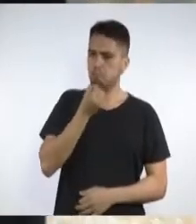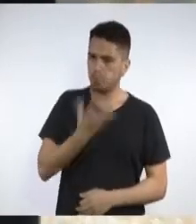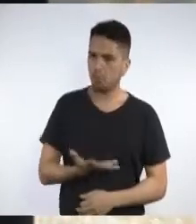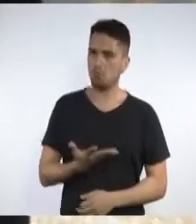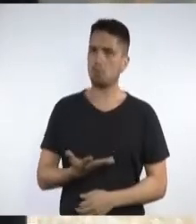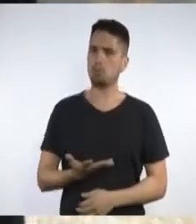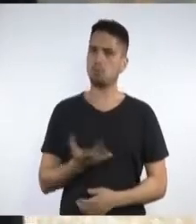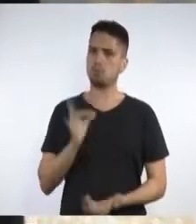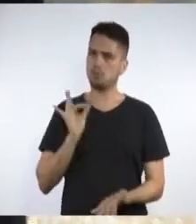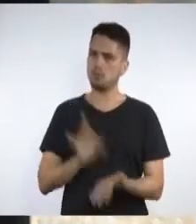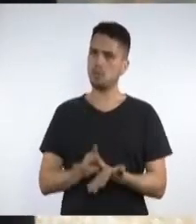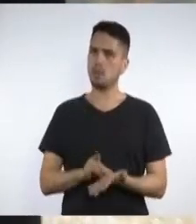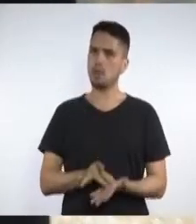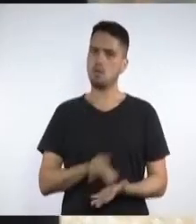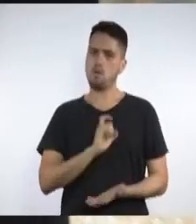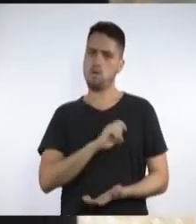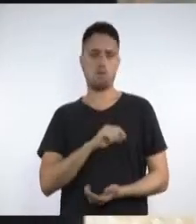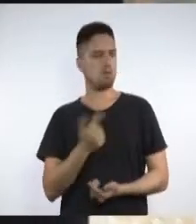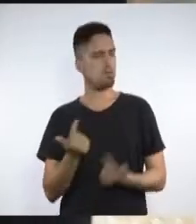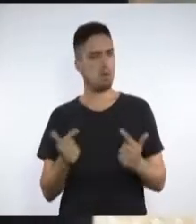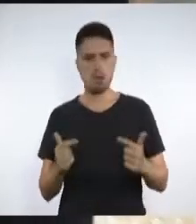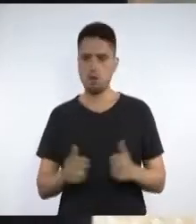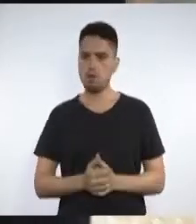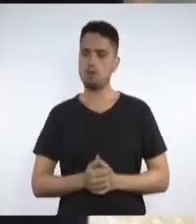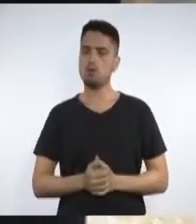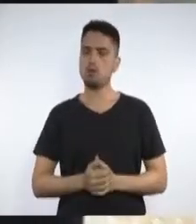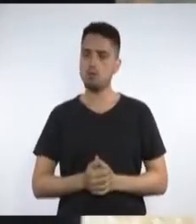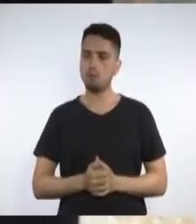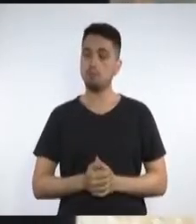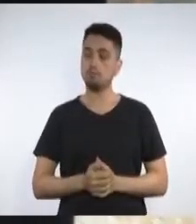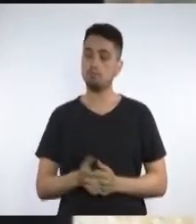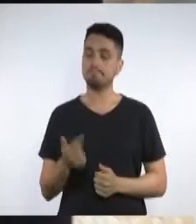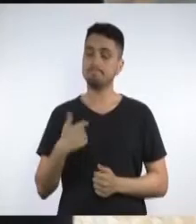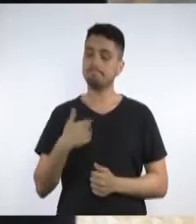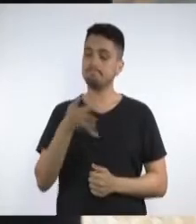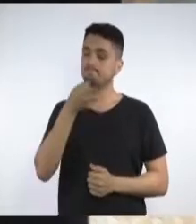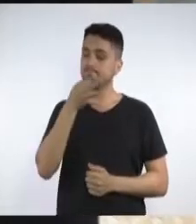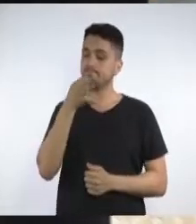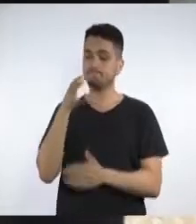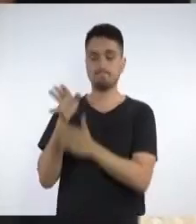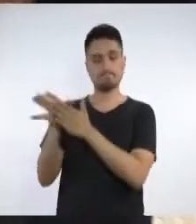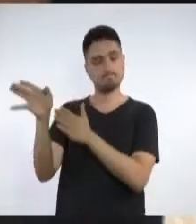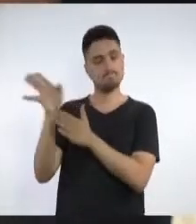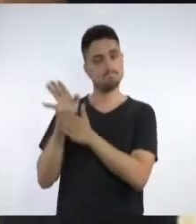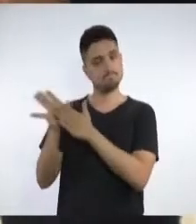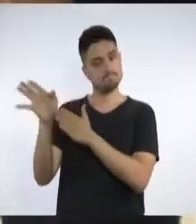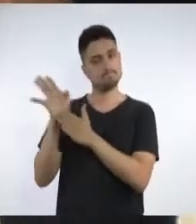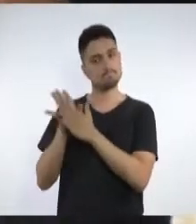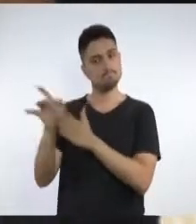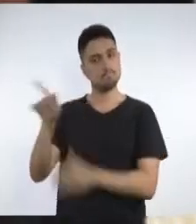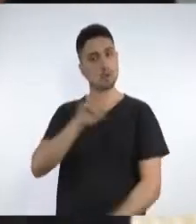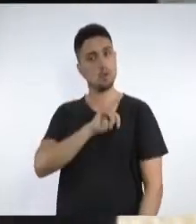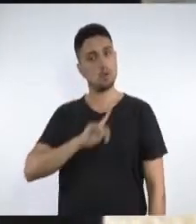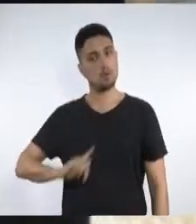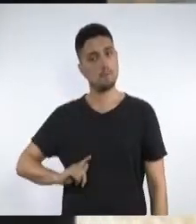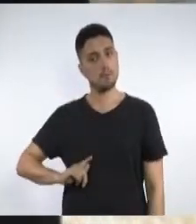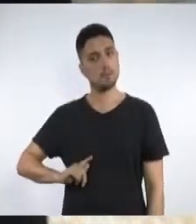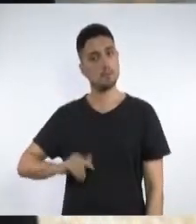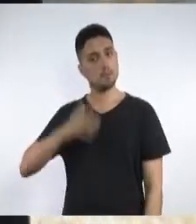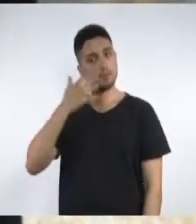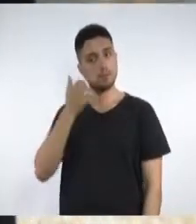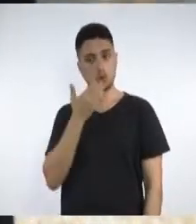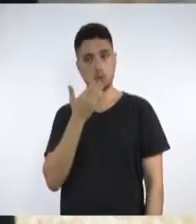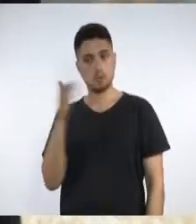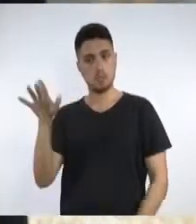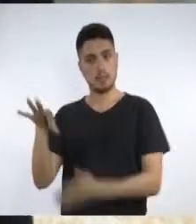Tristão. Vem aqui uma sugestão que eu dou ao governador e que tento fazê-lo chegar através do líder do